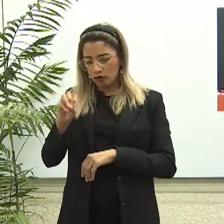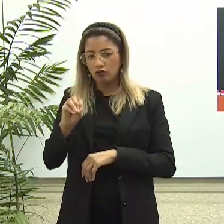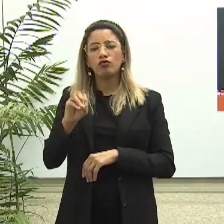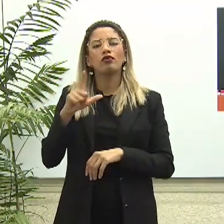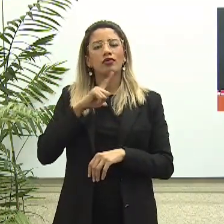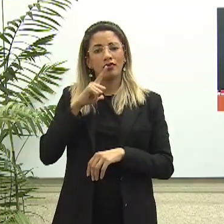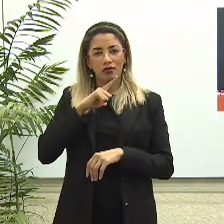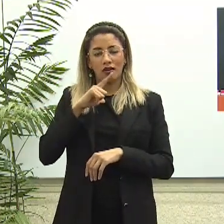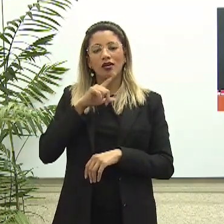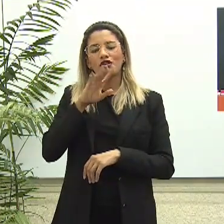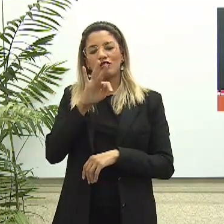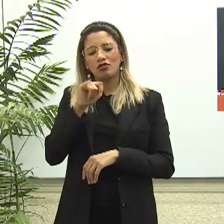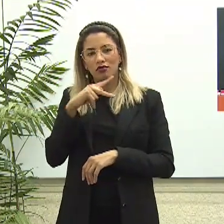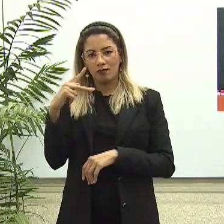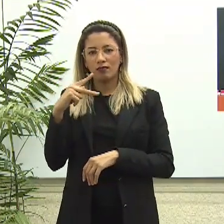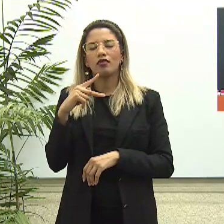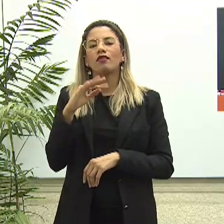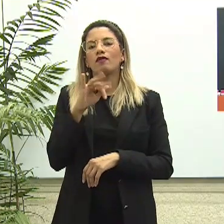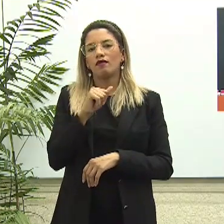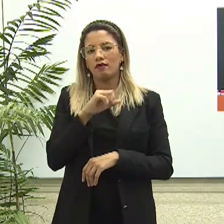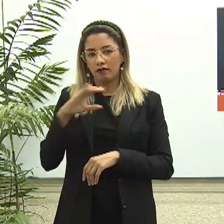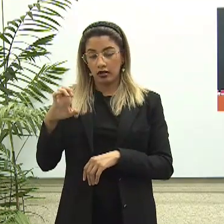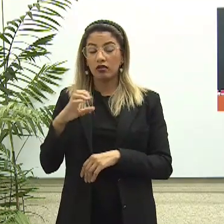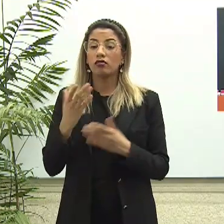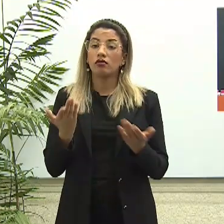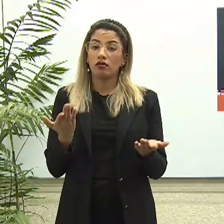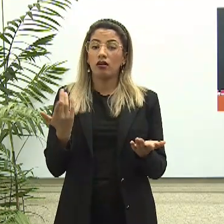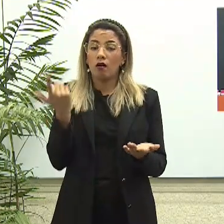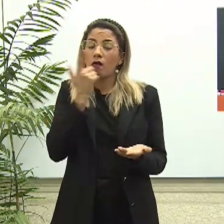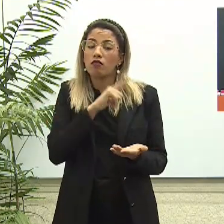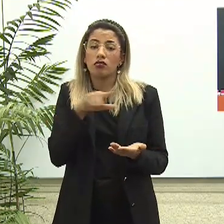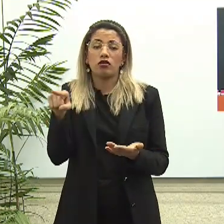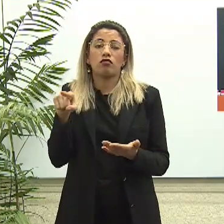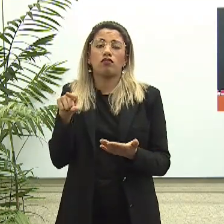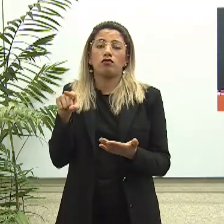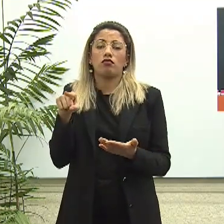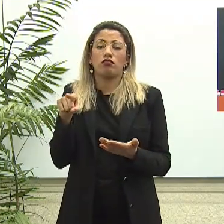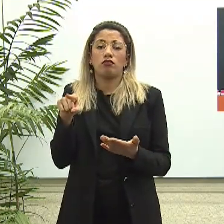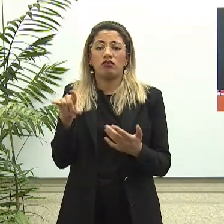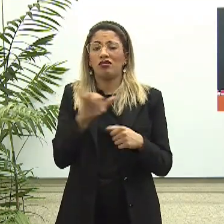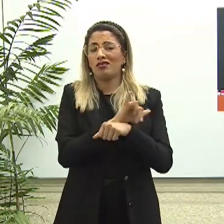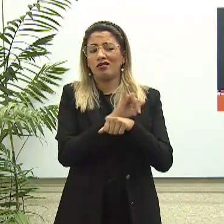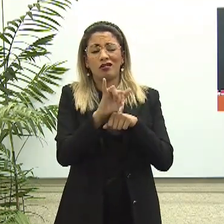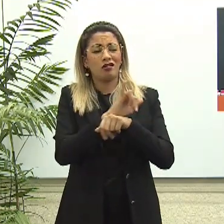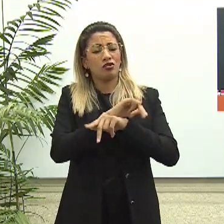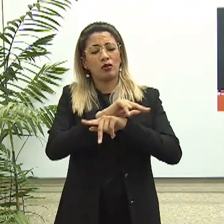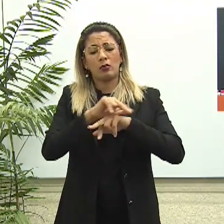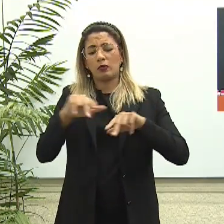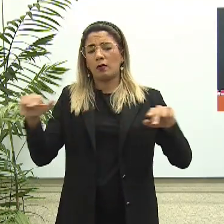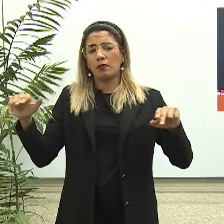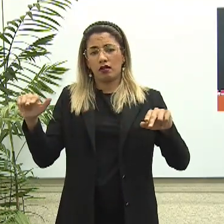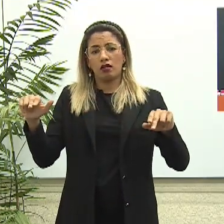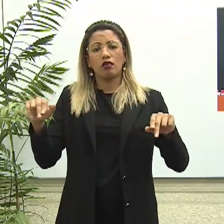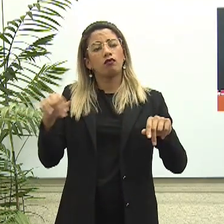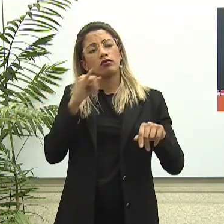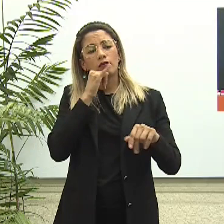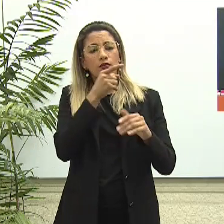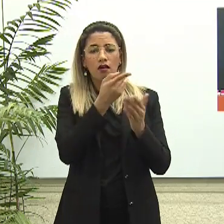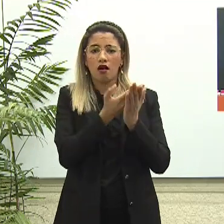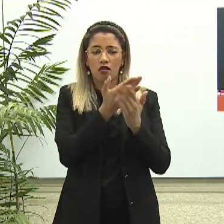eh eu posso agora usar essas técnicas para gerar novas aulas E aí eu não preciso da maior parte dos professores né então